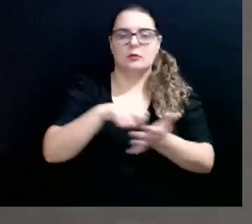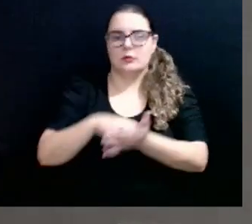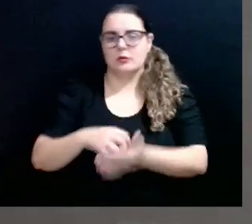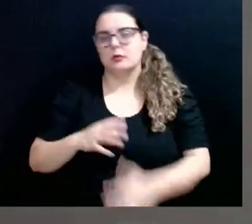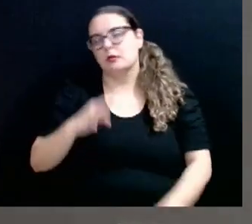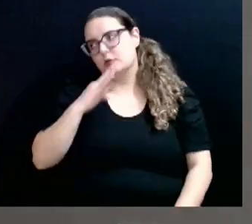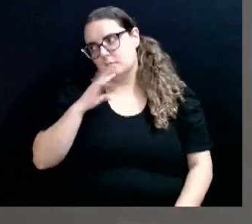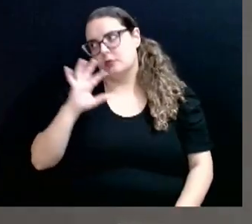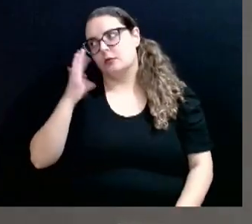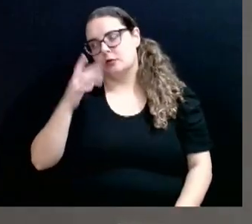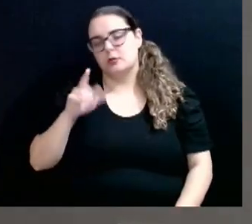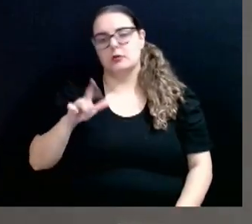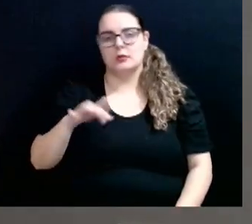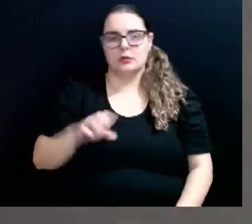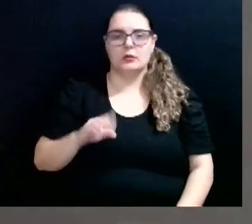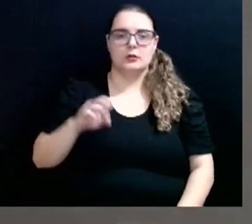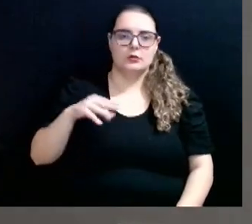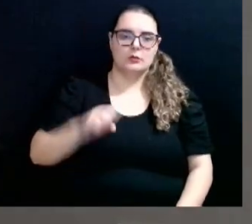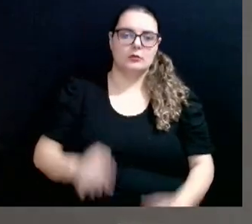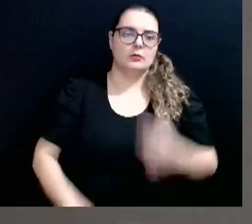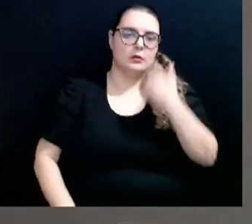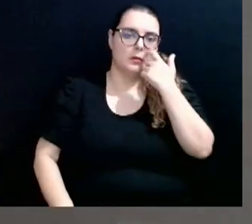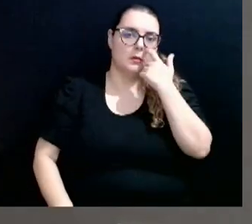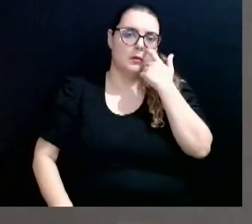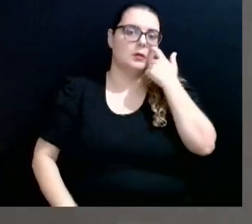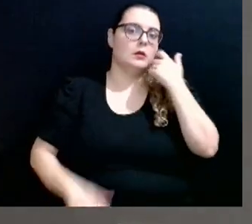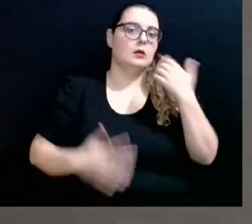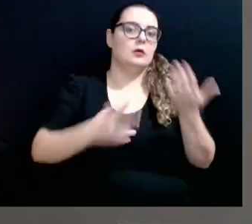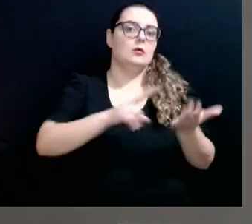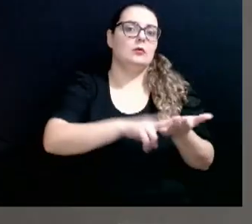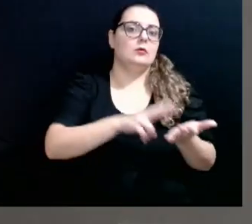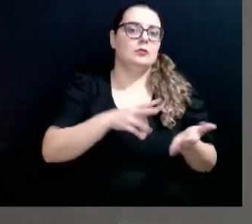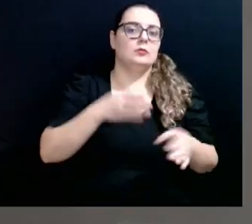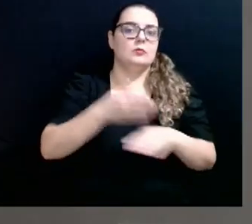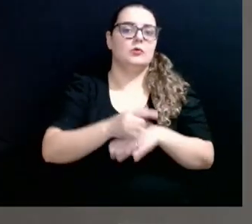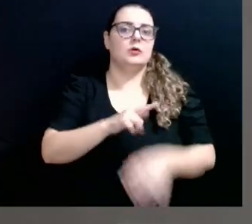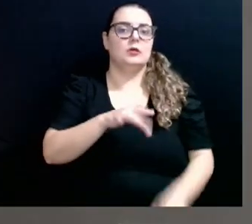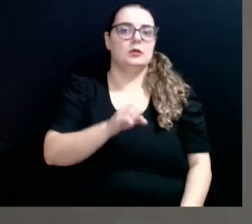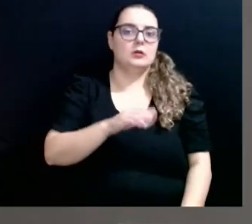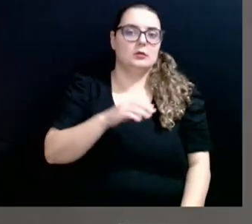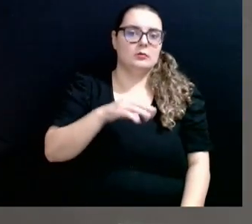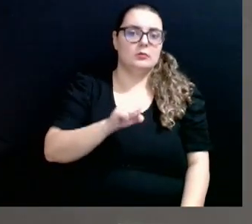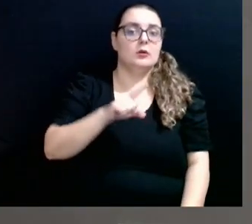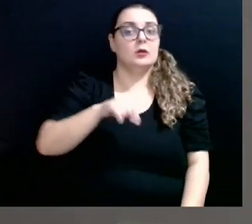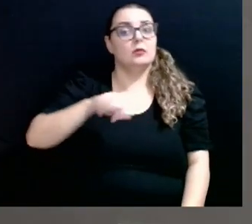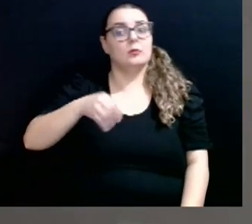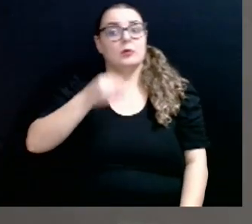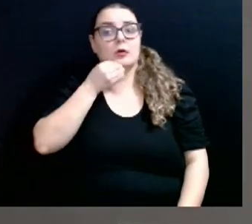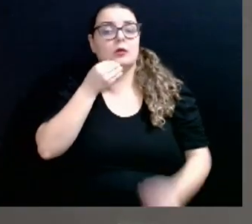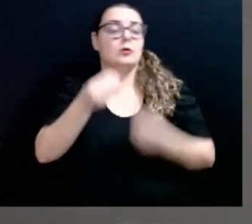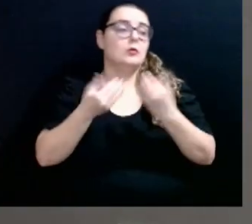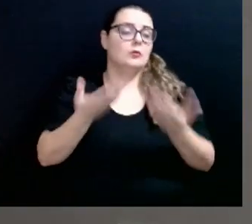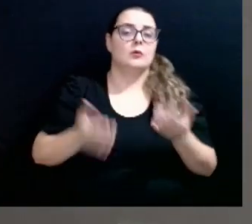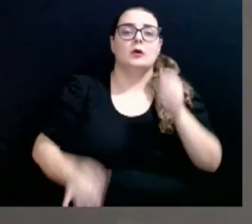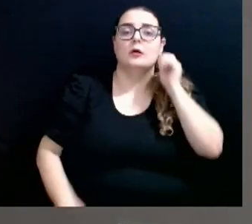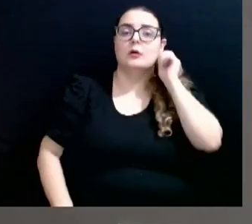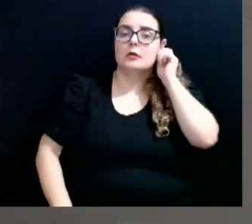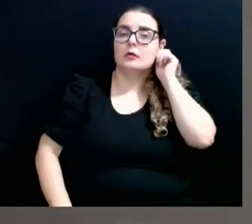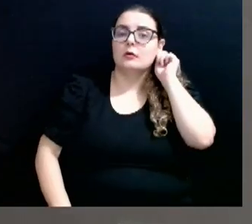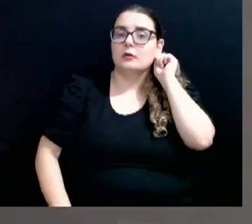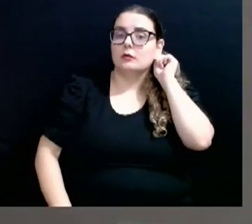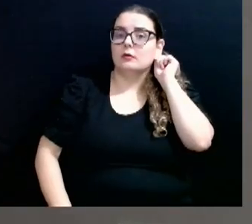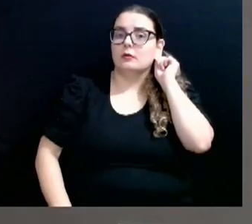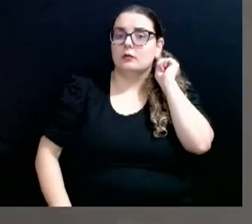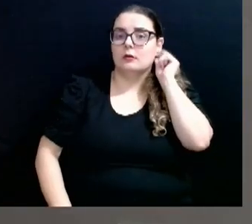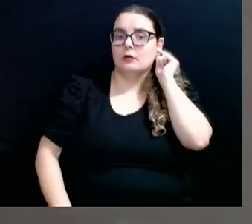leilão de bens. E as vantagens, né, de participar de leilões de bens? É uma oportunidade? Como que é, Pedro? Não, é assim, é a melhor oportunidade